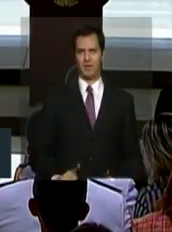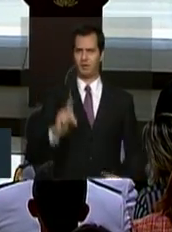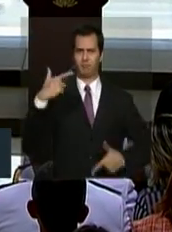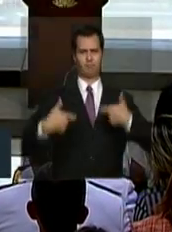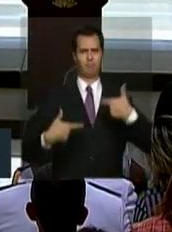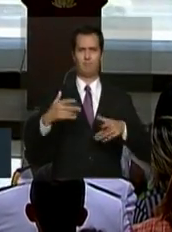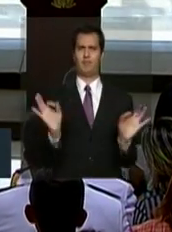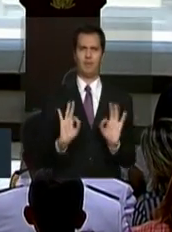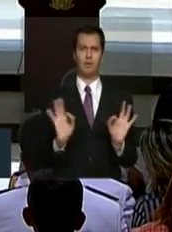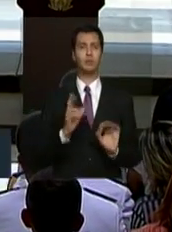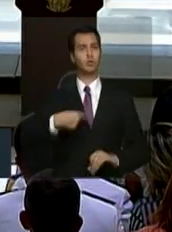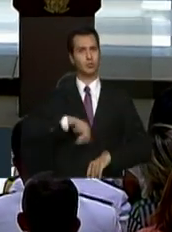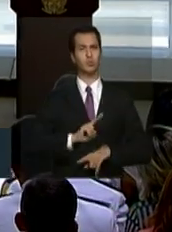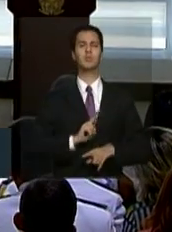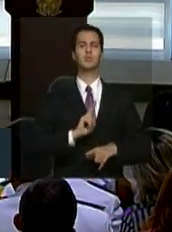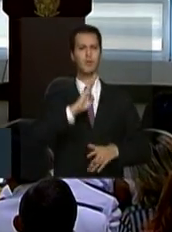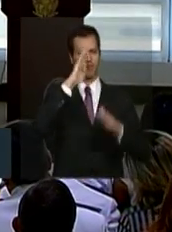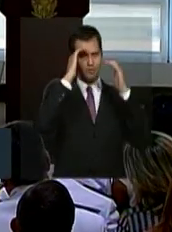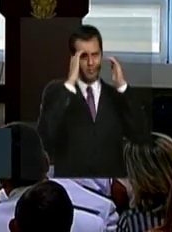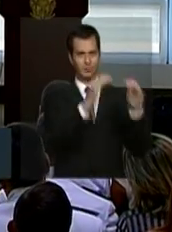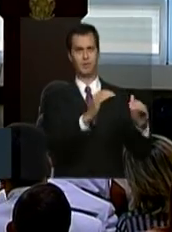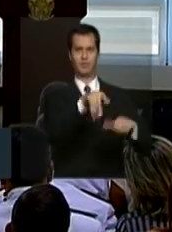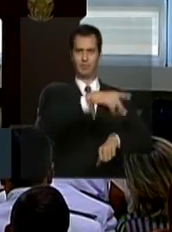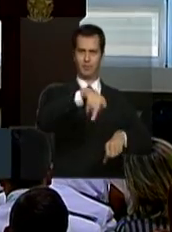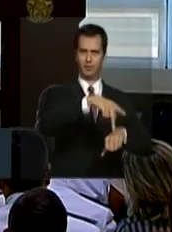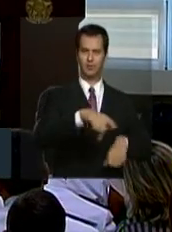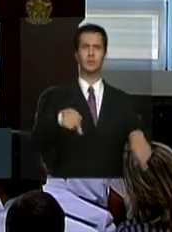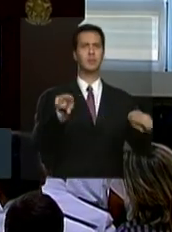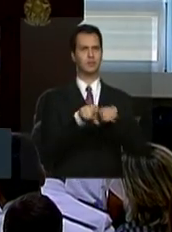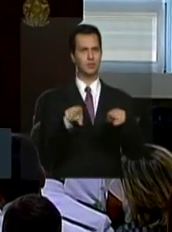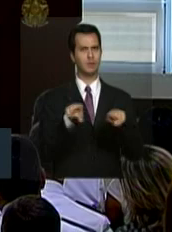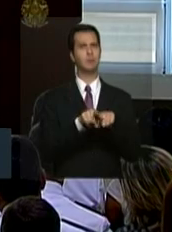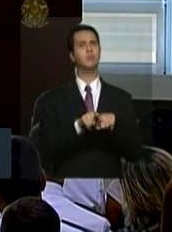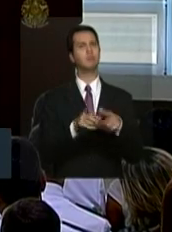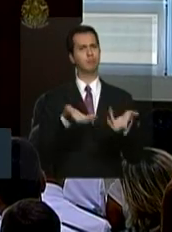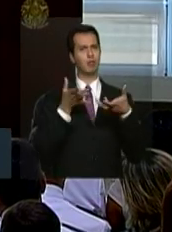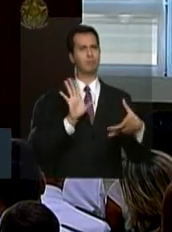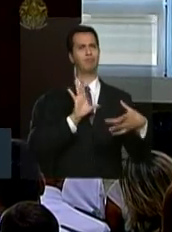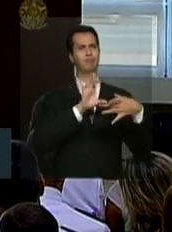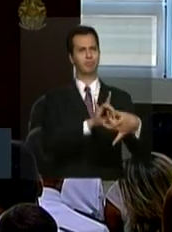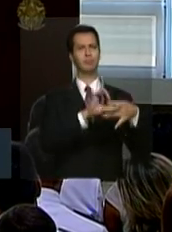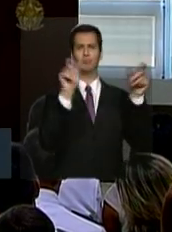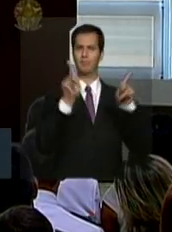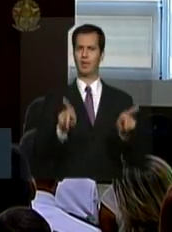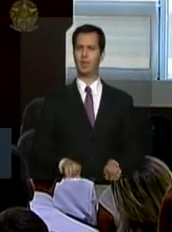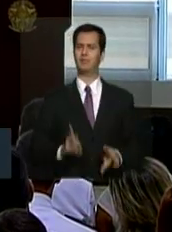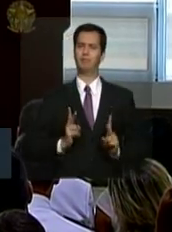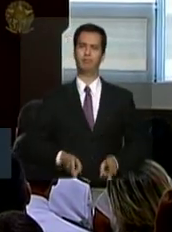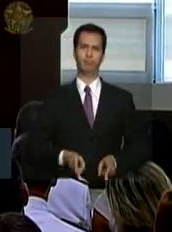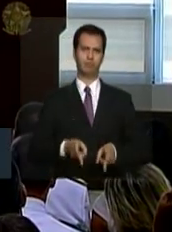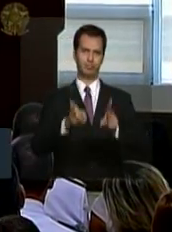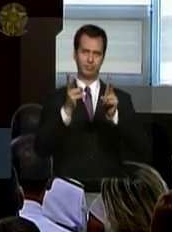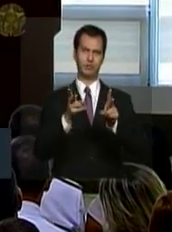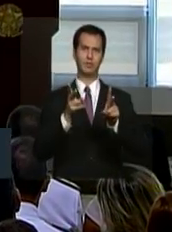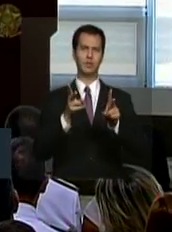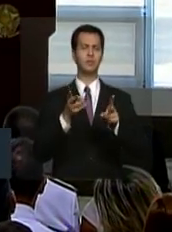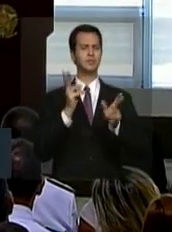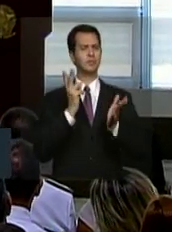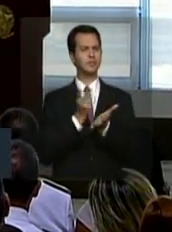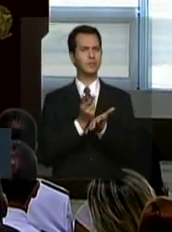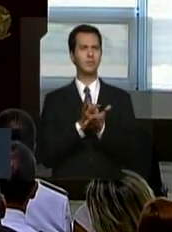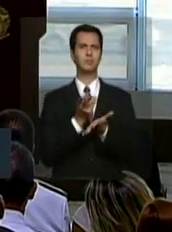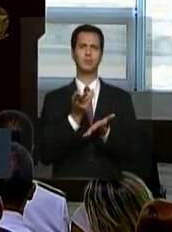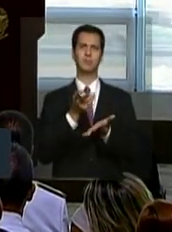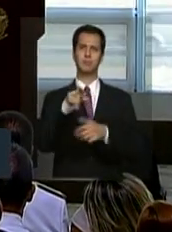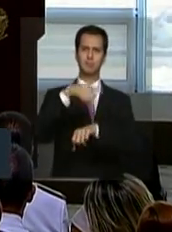nações, que vive em paz com elas e que preza suas boas e frutíferas relações com os nossos vizinhos